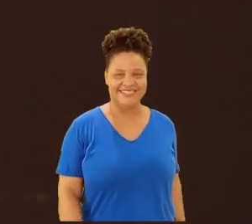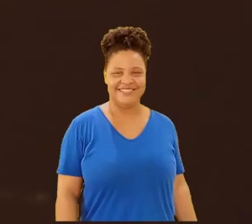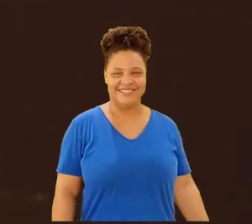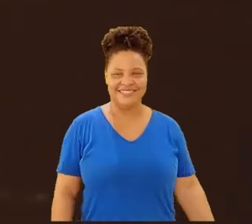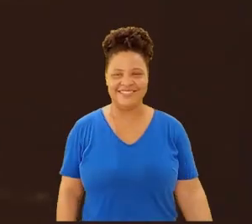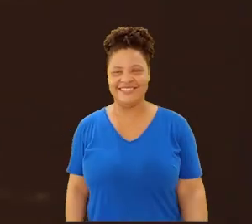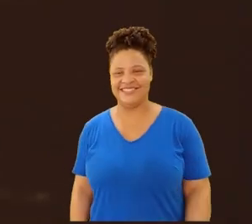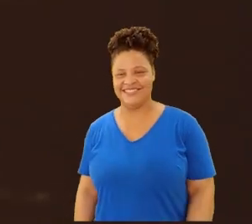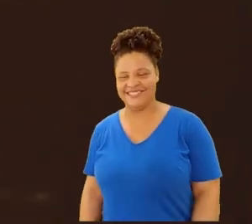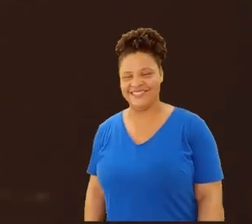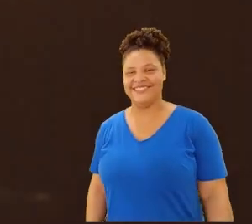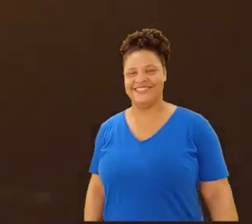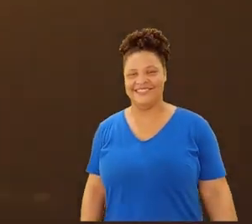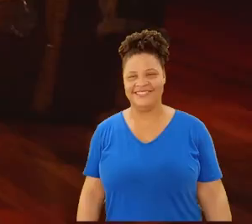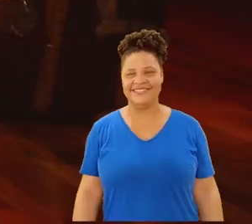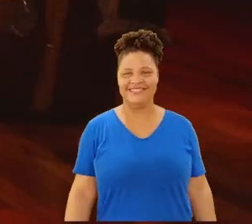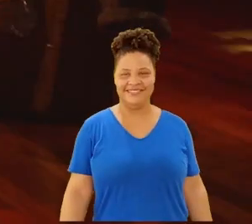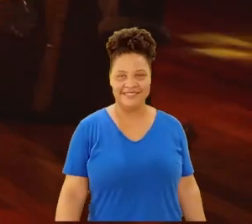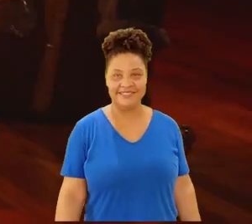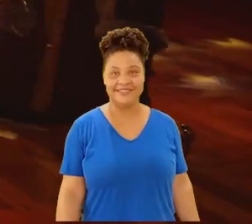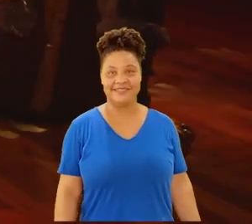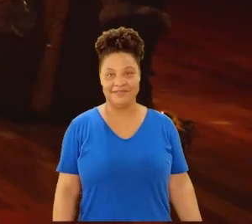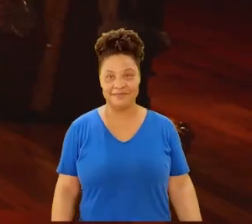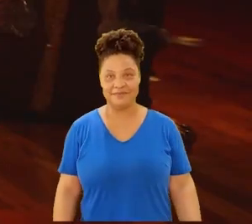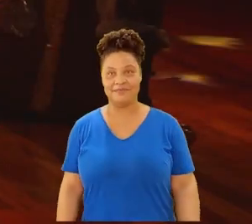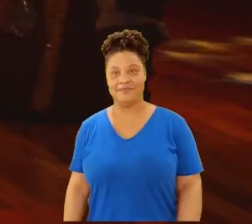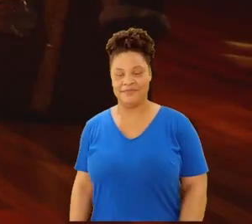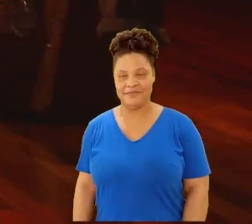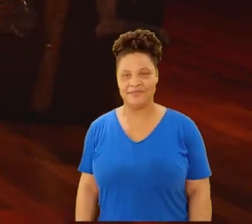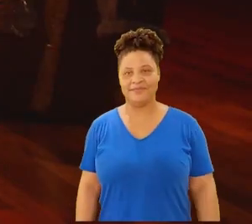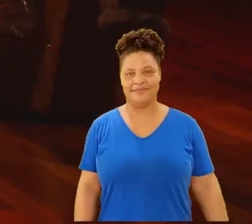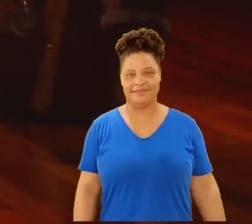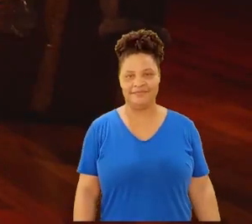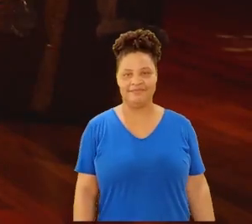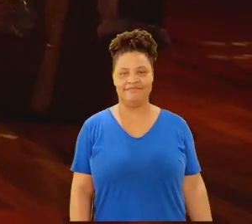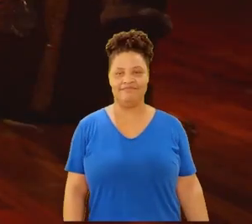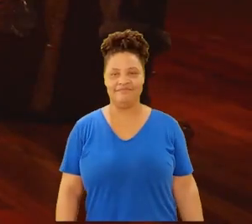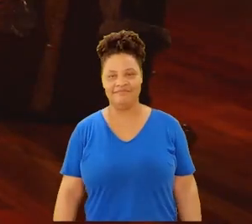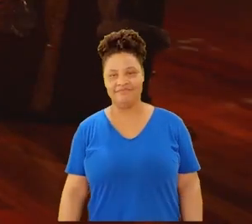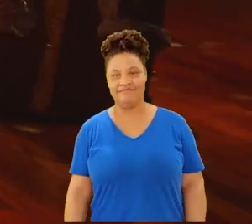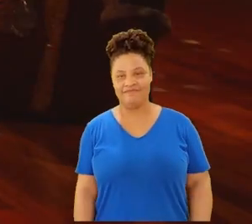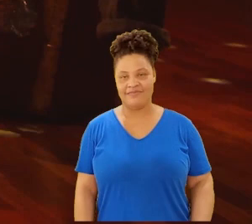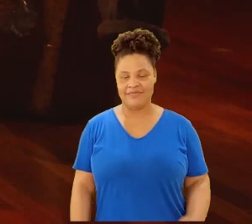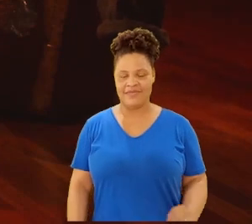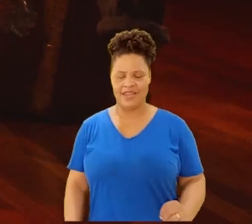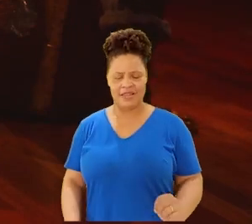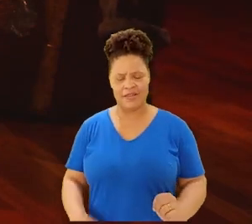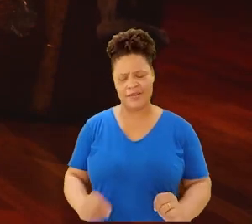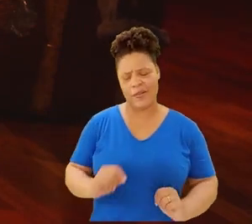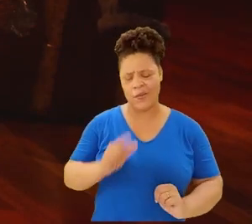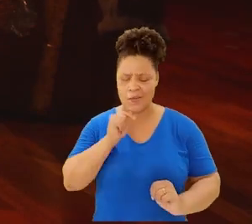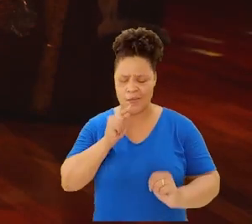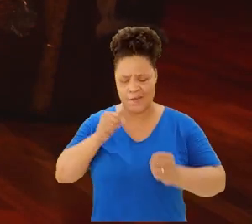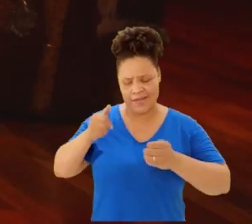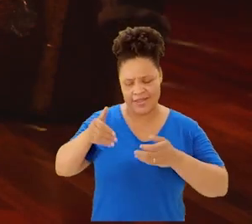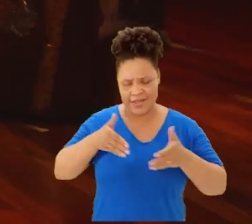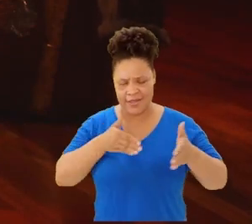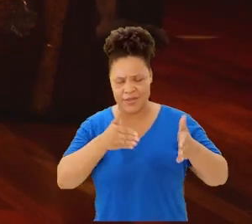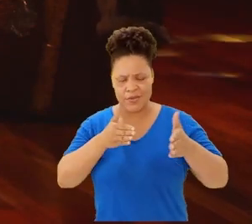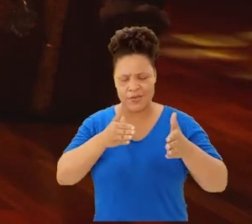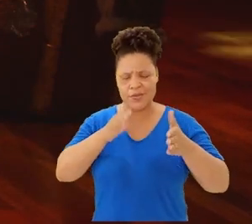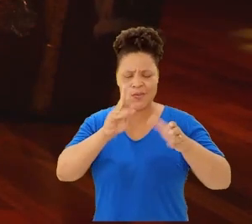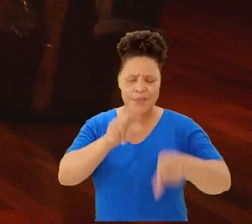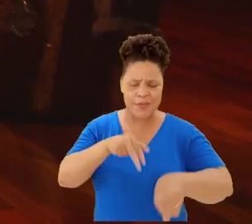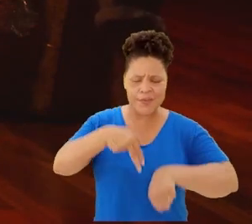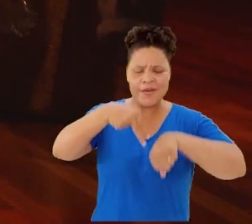Subindo trilha, a gente cai de beira rio. E lá de cima dá pra ver você. Ai, que me dera se na chuva você brotasse aqui na terra. E eu